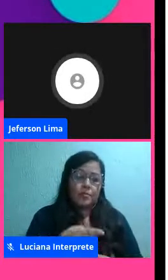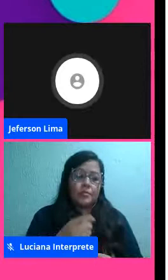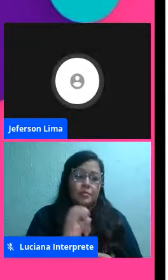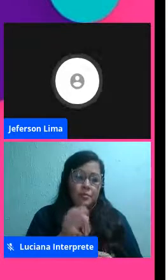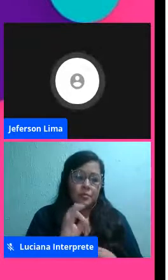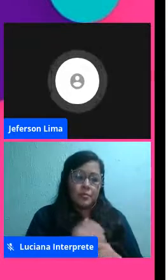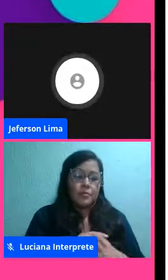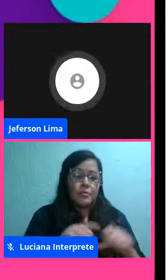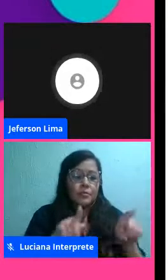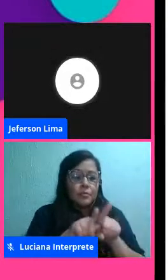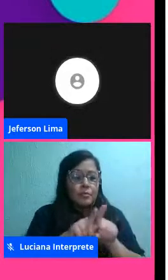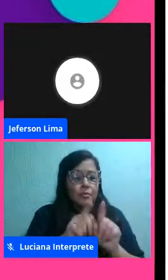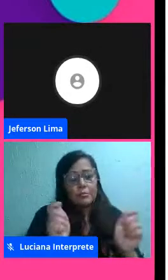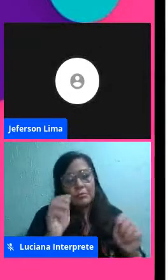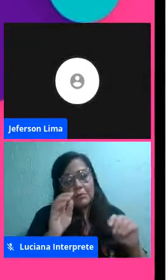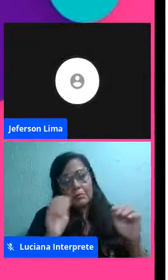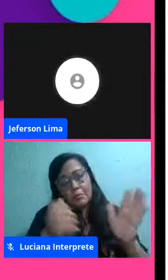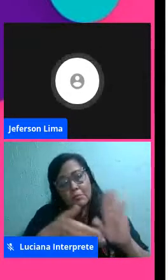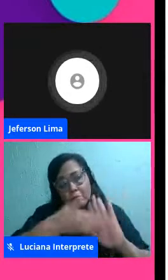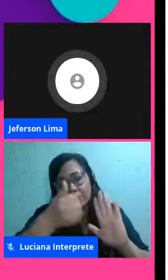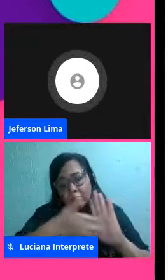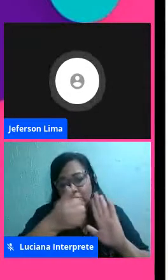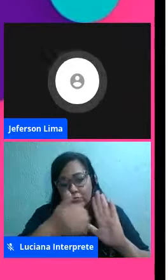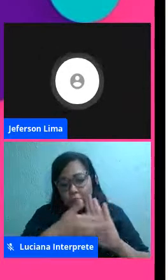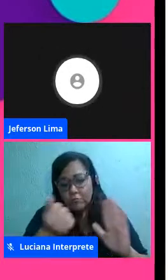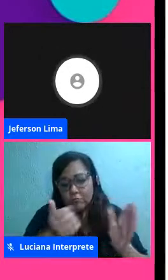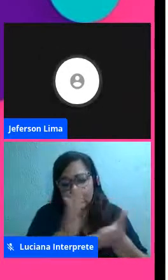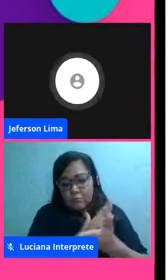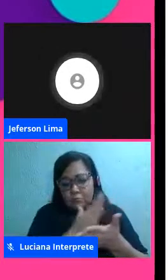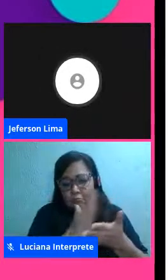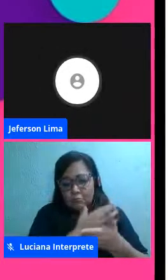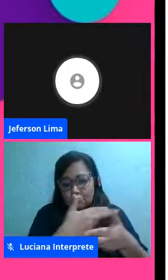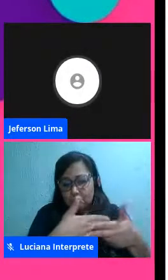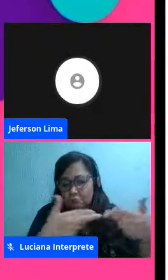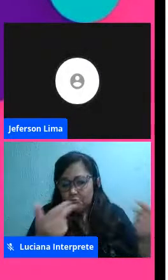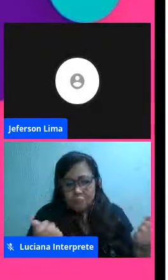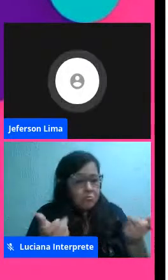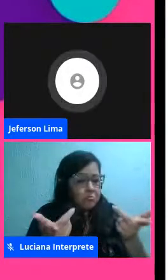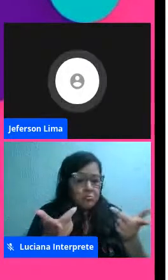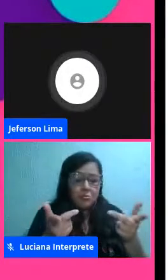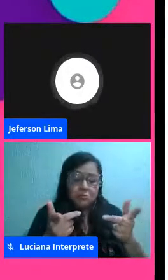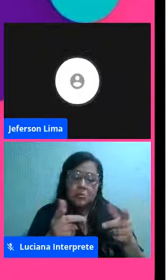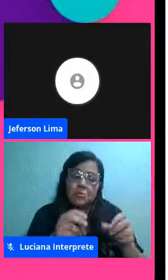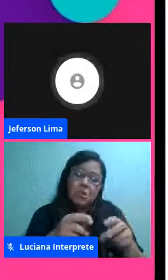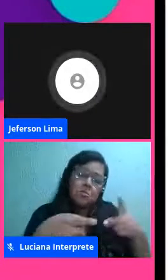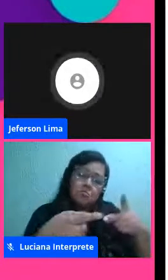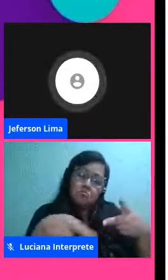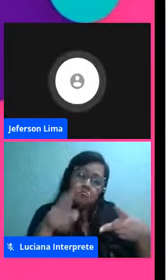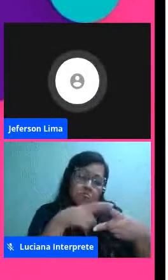aí das possibilidades aí dos desenvolvedores aí com menos recursos, né? Que é o caso dos protocolos, né, Wi-Fi